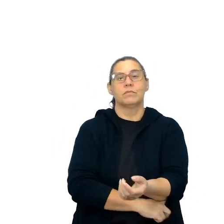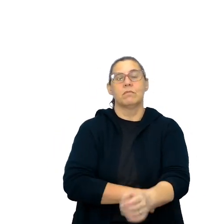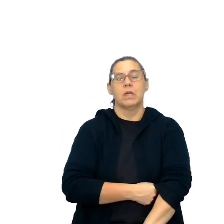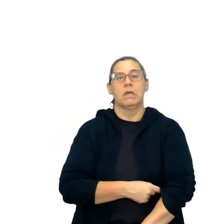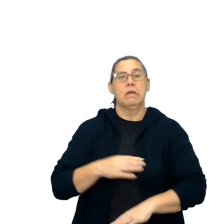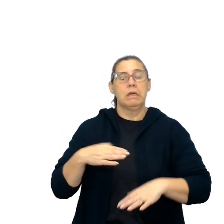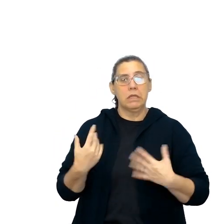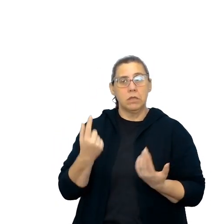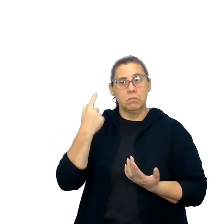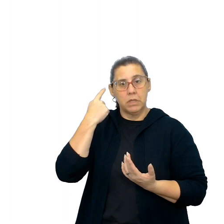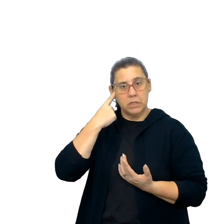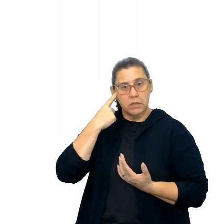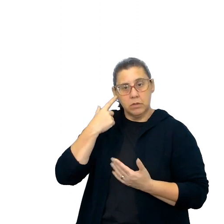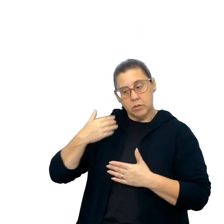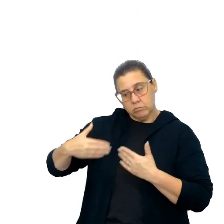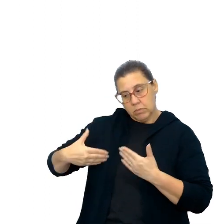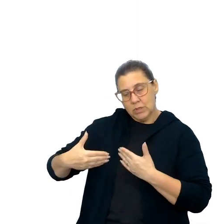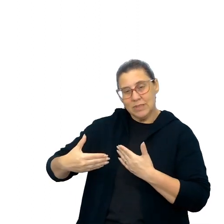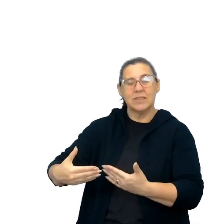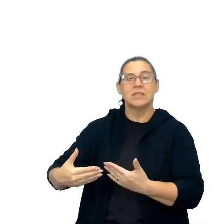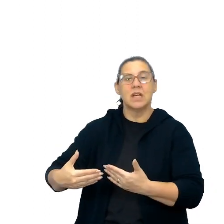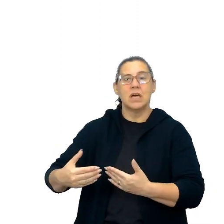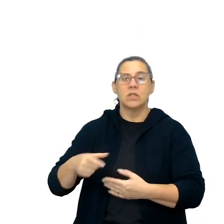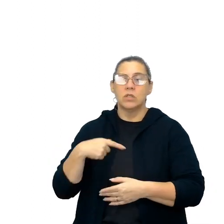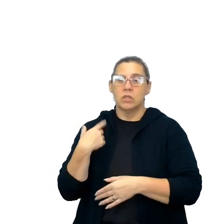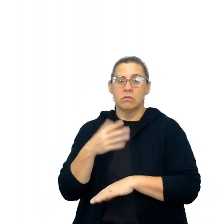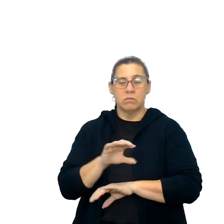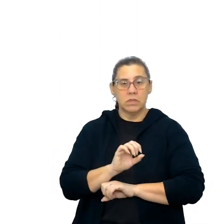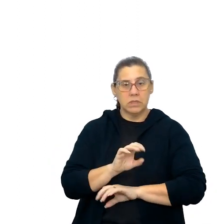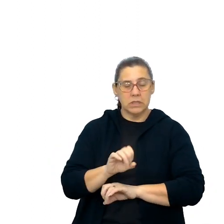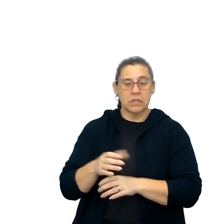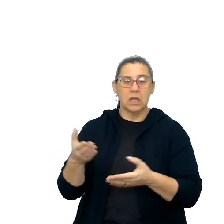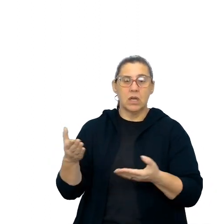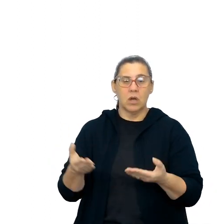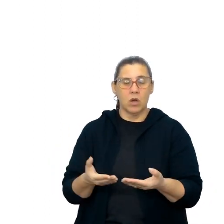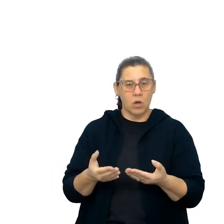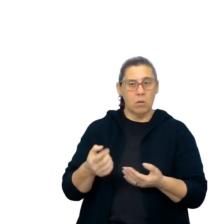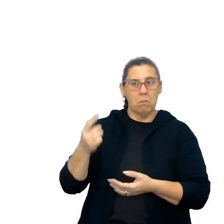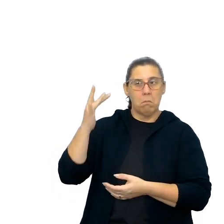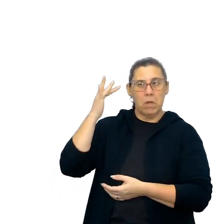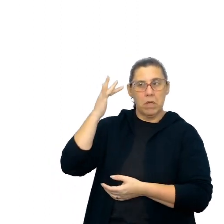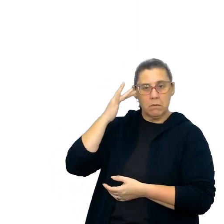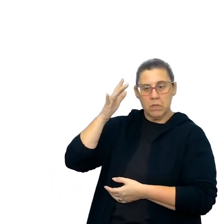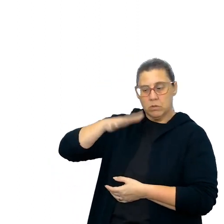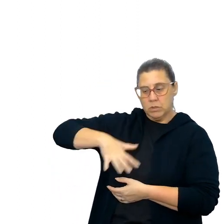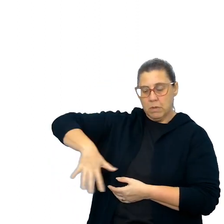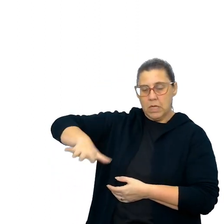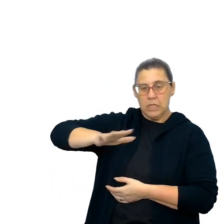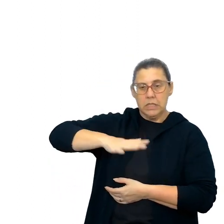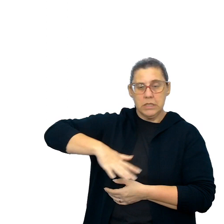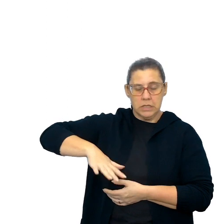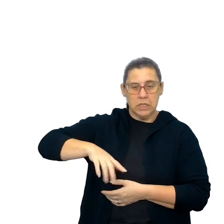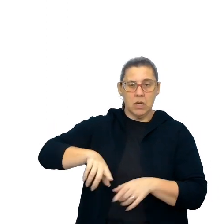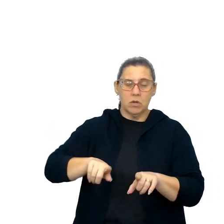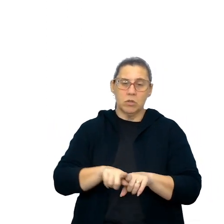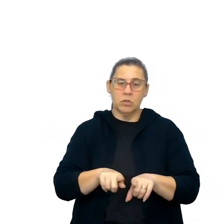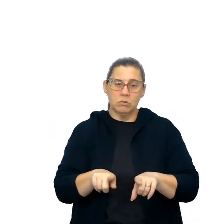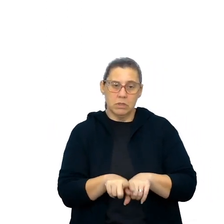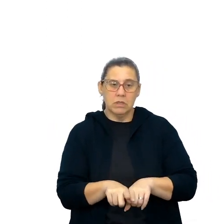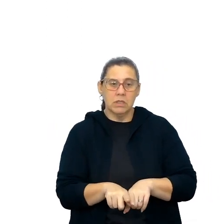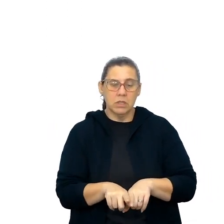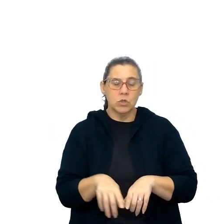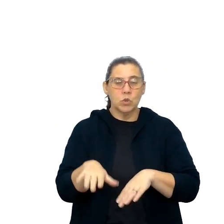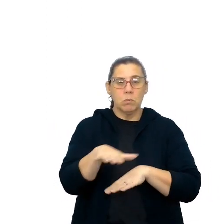pensando nesse processo, nós vamos trabalhar hoje com o raciocínio espacial, a noção de superfície, o